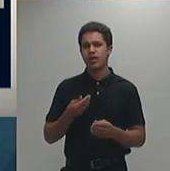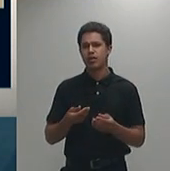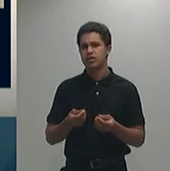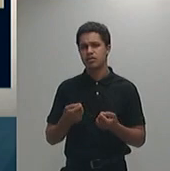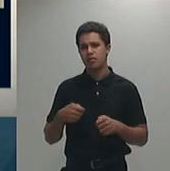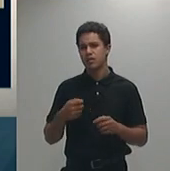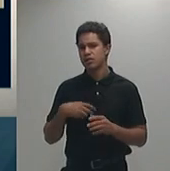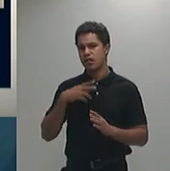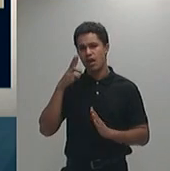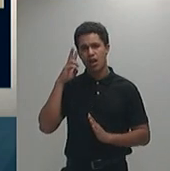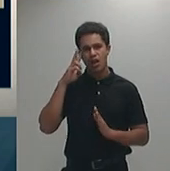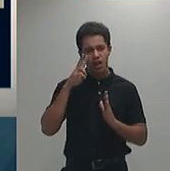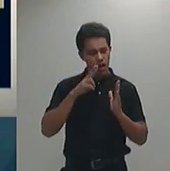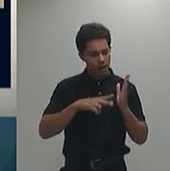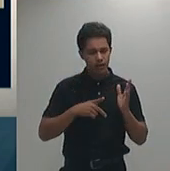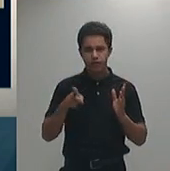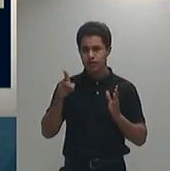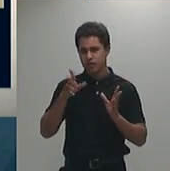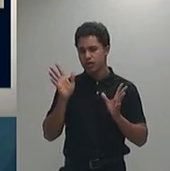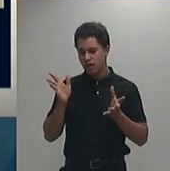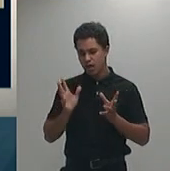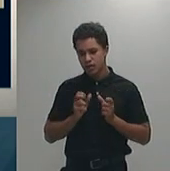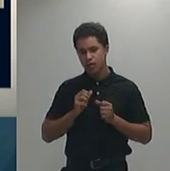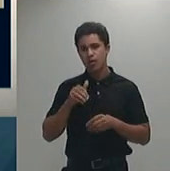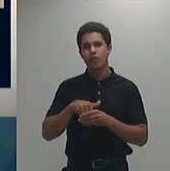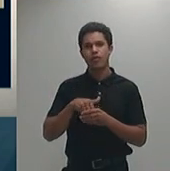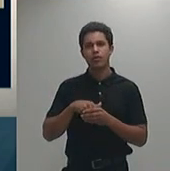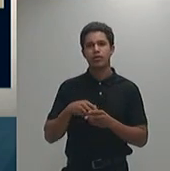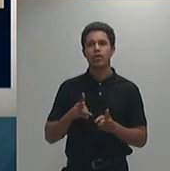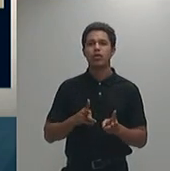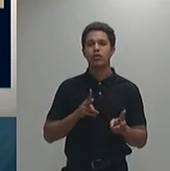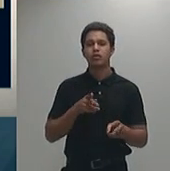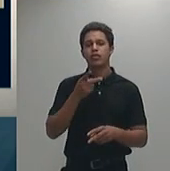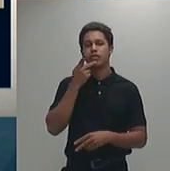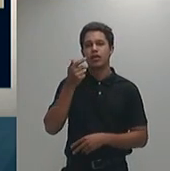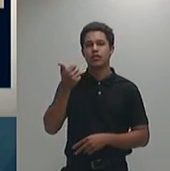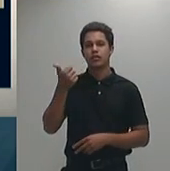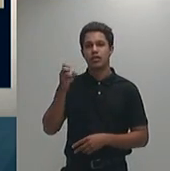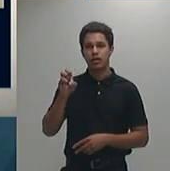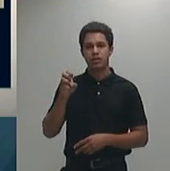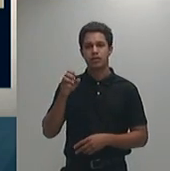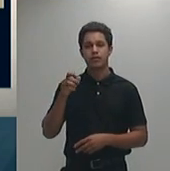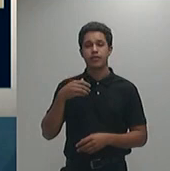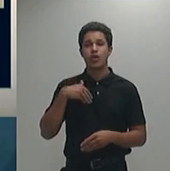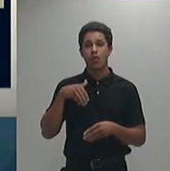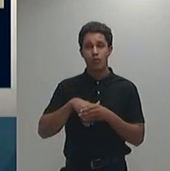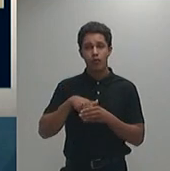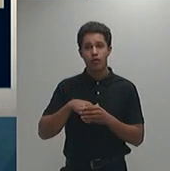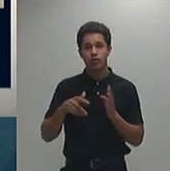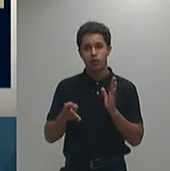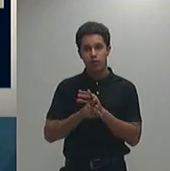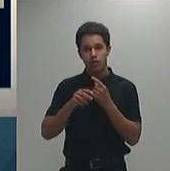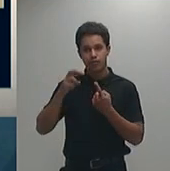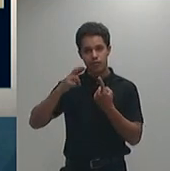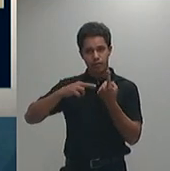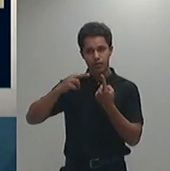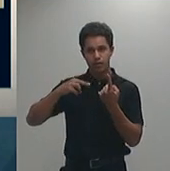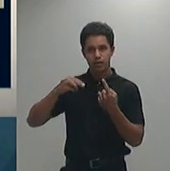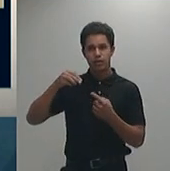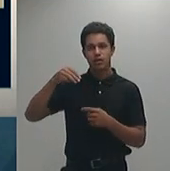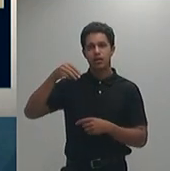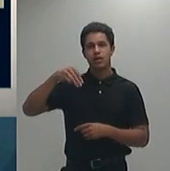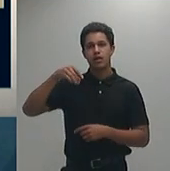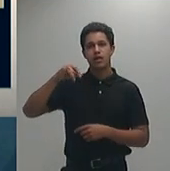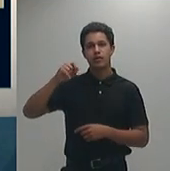colegas já receberam votre e prossigo no a página 15 o voto vencedor proferido pelo eminente ministra Nancy andrighi também fez menção